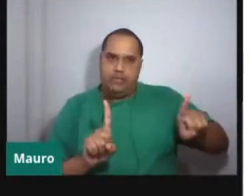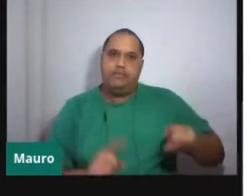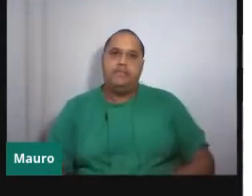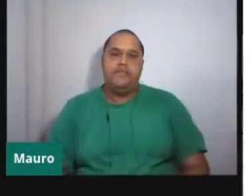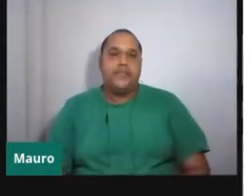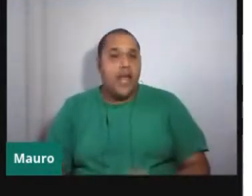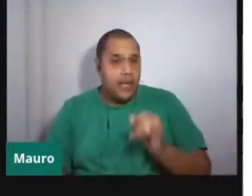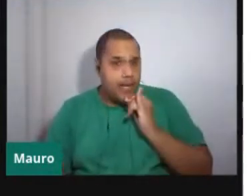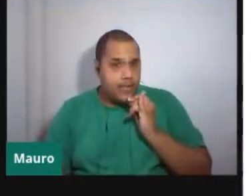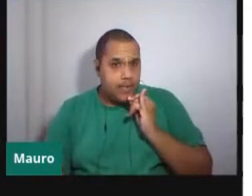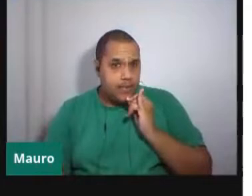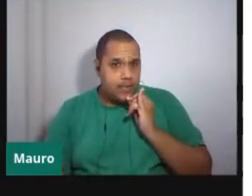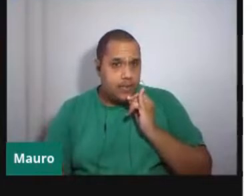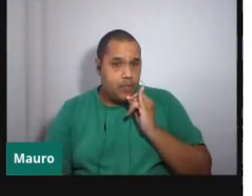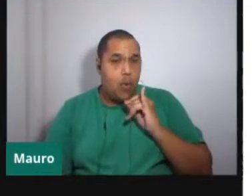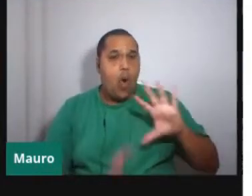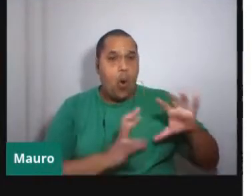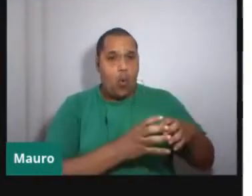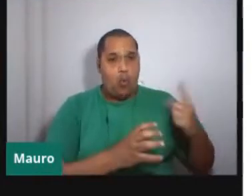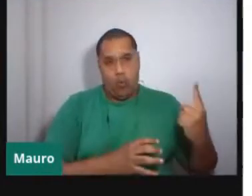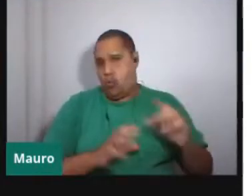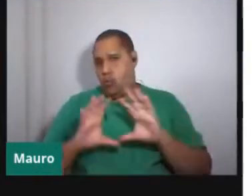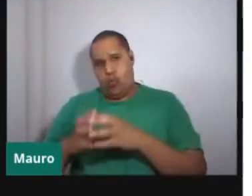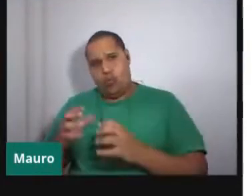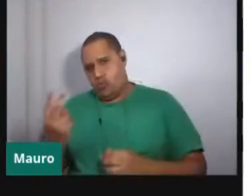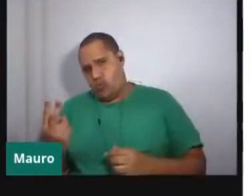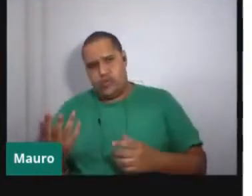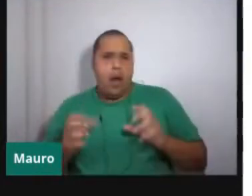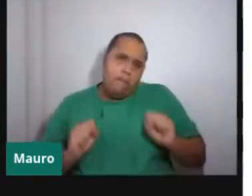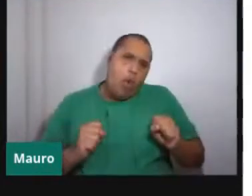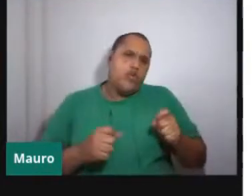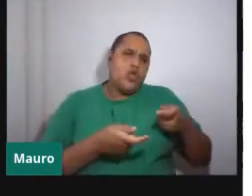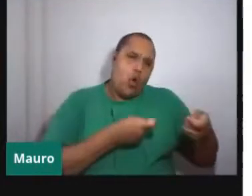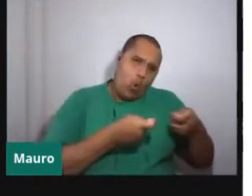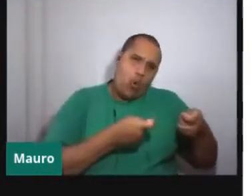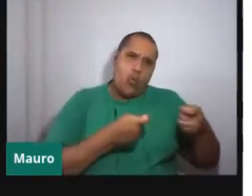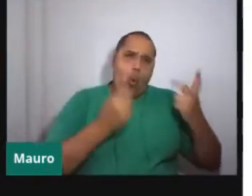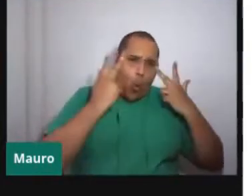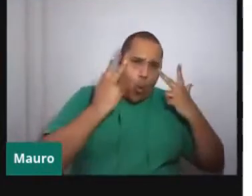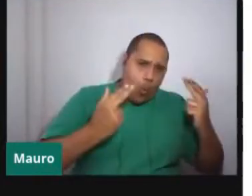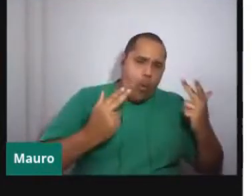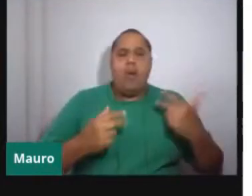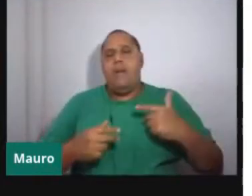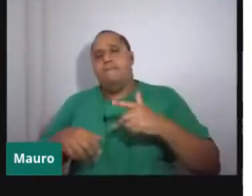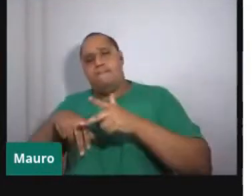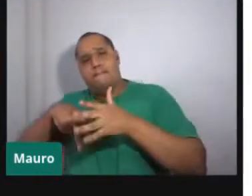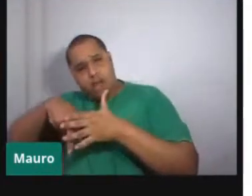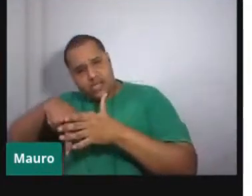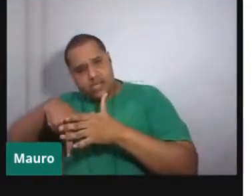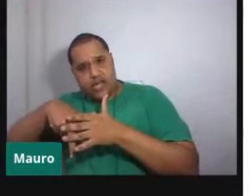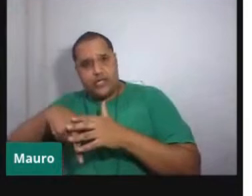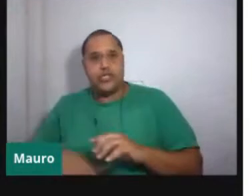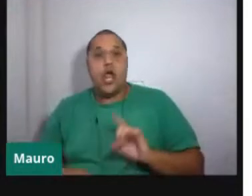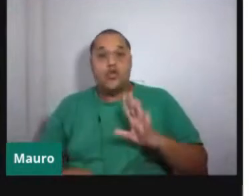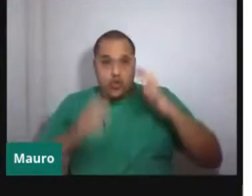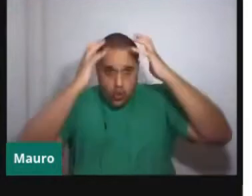suponha que eu tenho, então, paciente, classe 1, classe 2, pode ser paciente e controle, e que o cérebro tenha só 2 vóxeis, né? O hemisfério direito